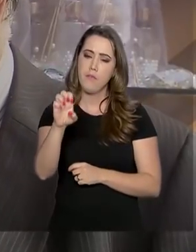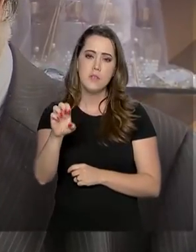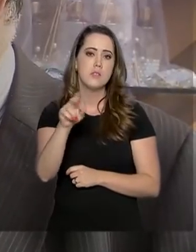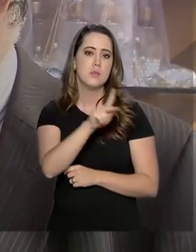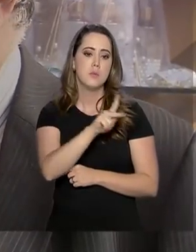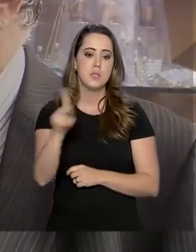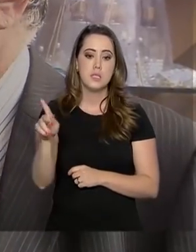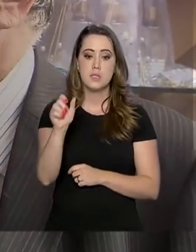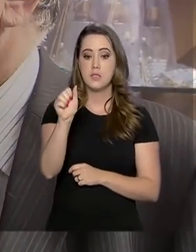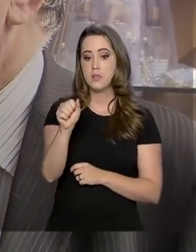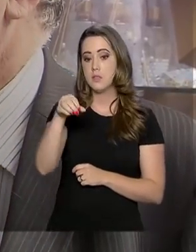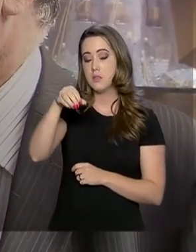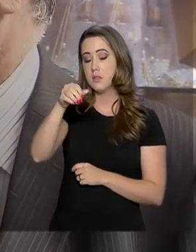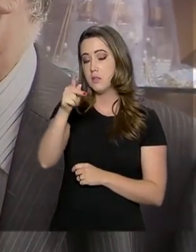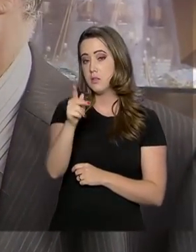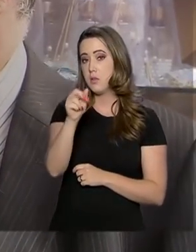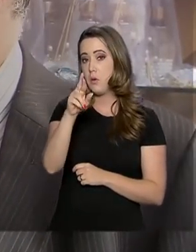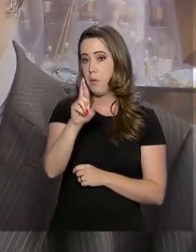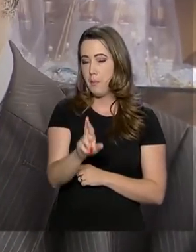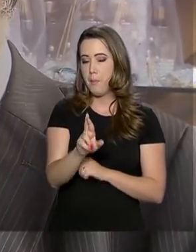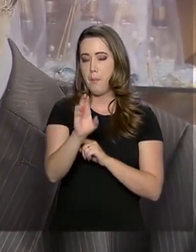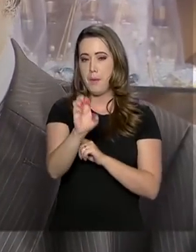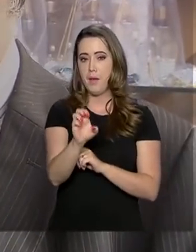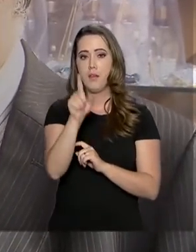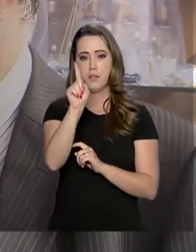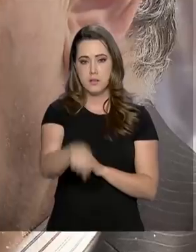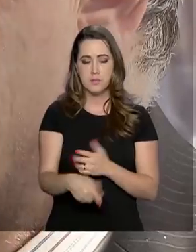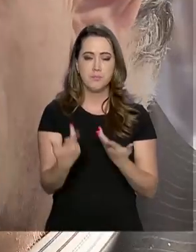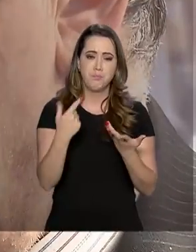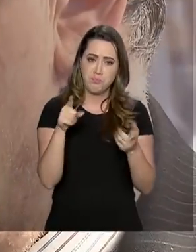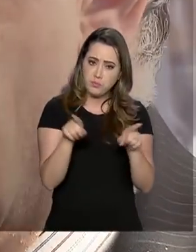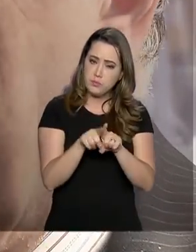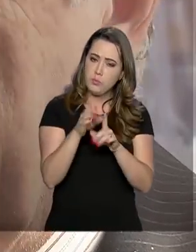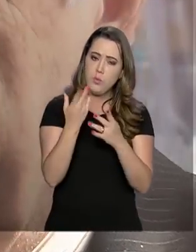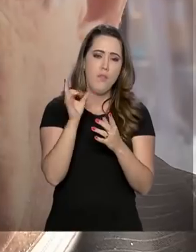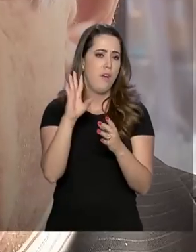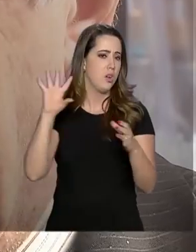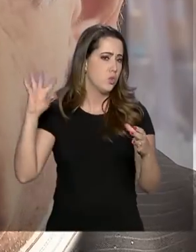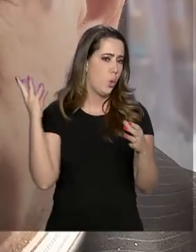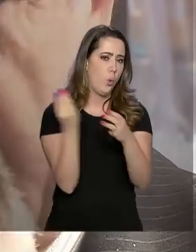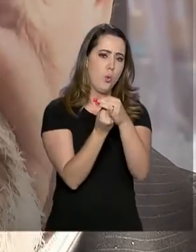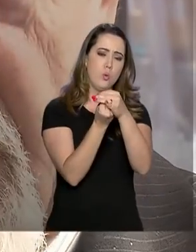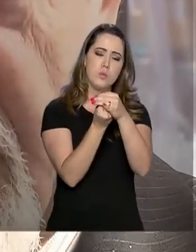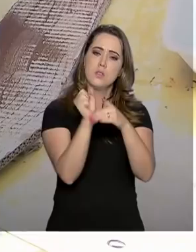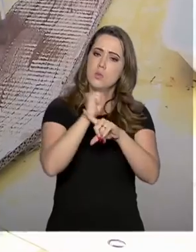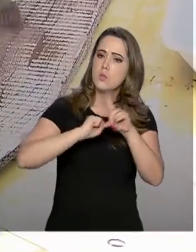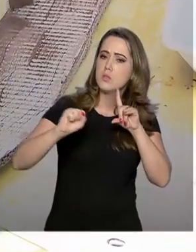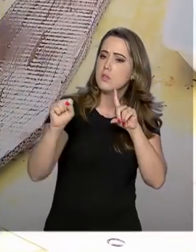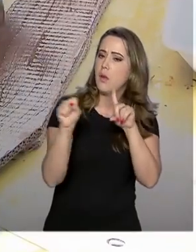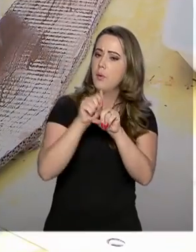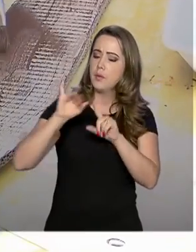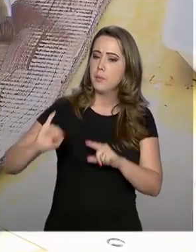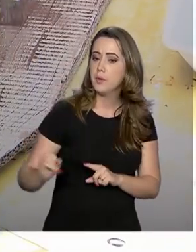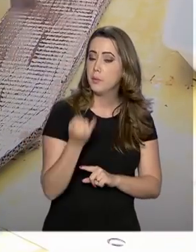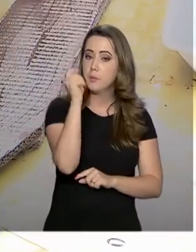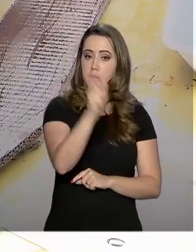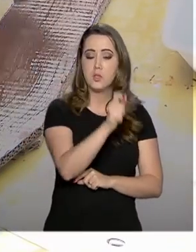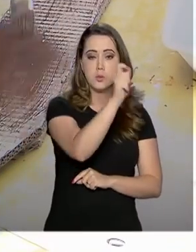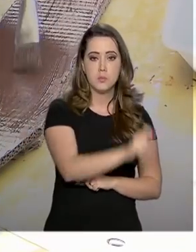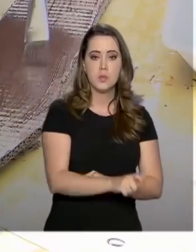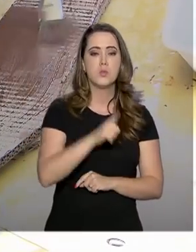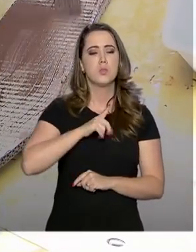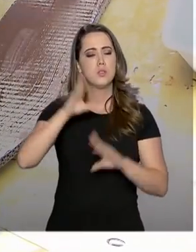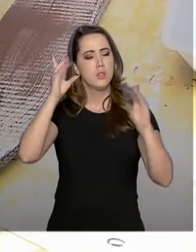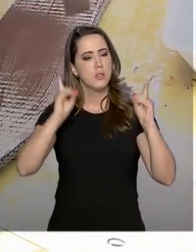Amigos e Reabilitadores de Excepcionais. Segundo ele, só com inclusão social e oportunidades, as pessoas com deficiência